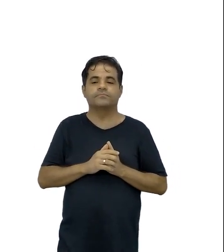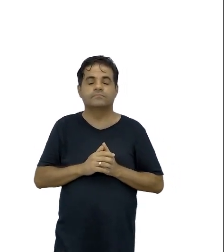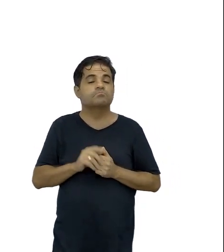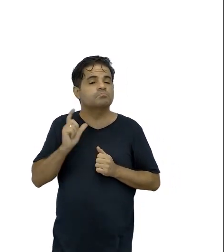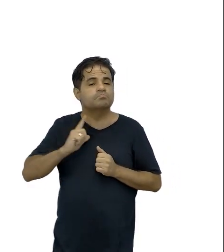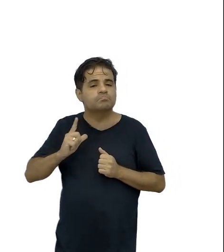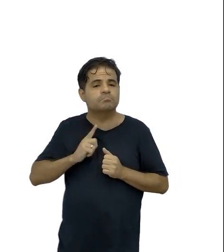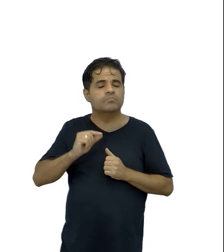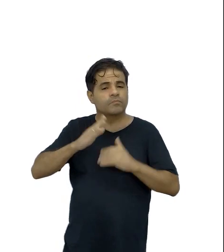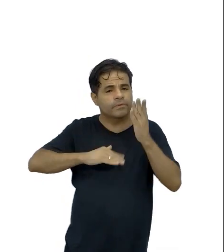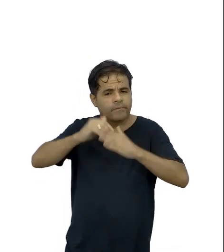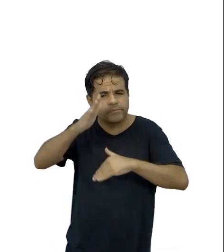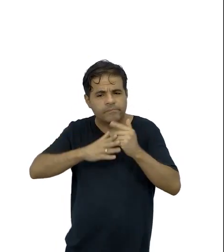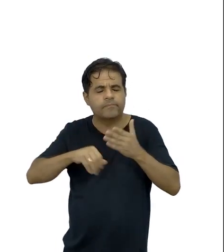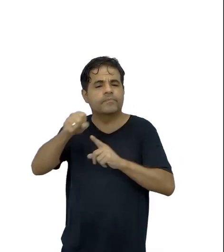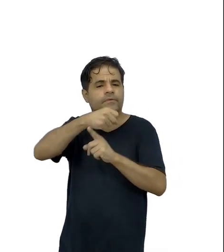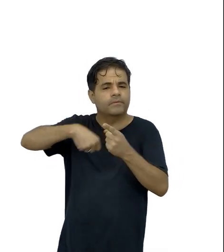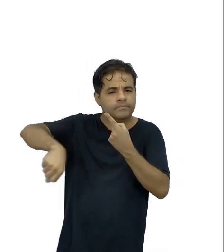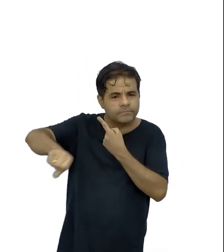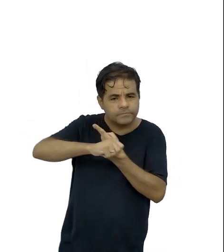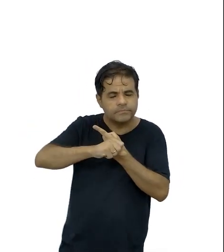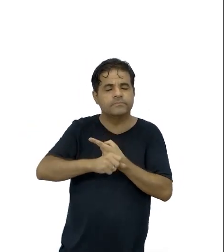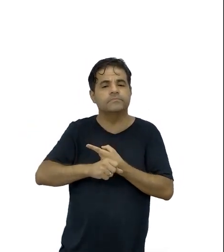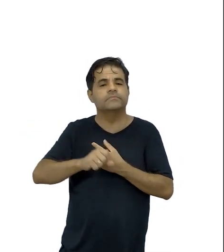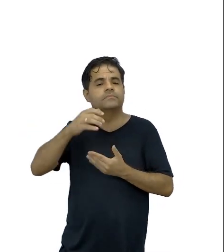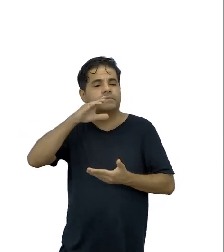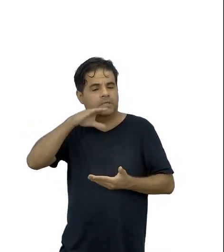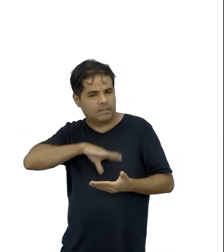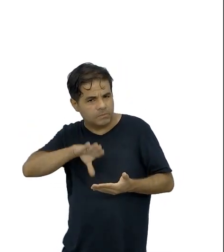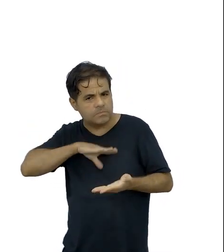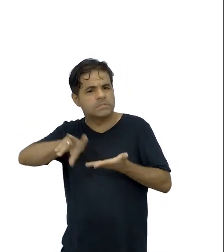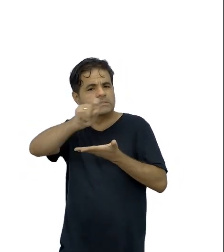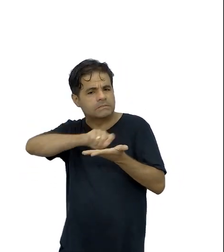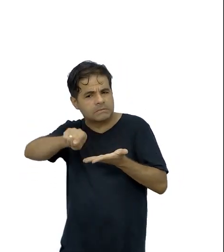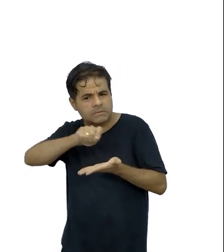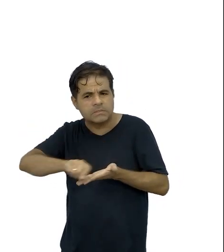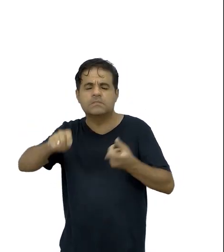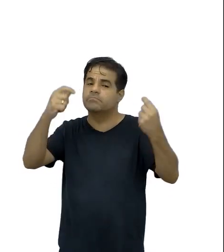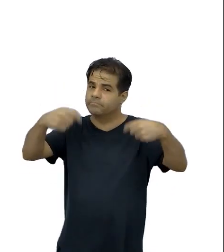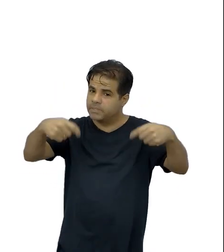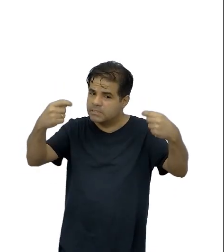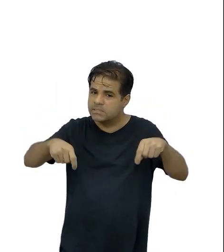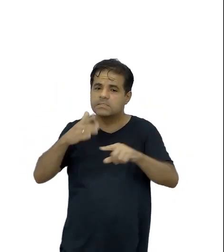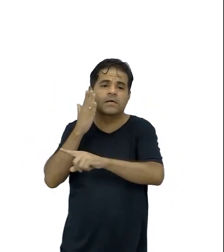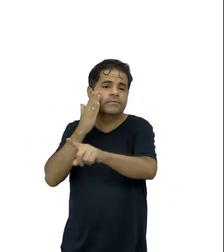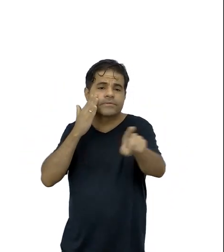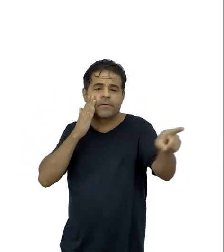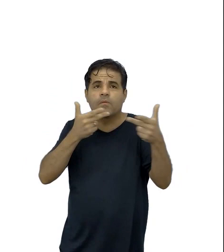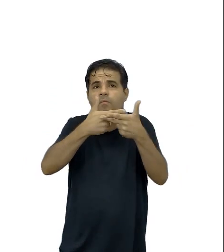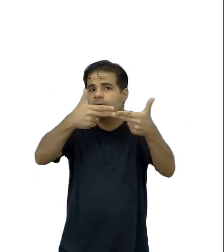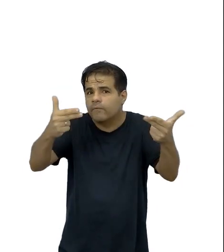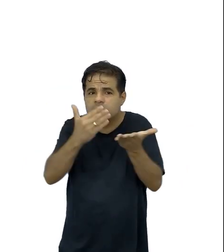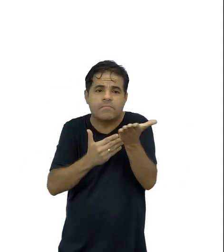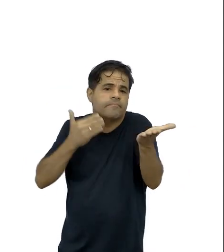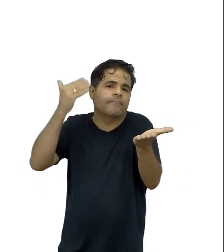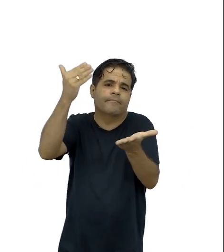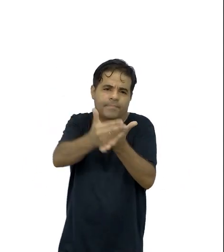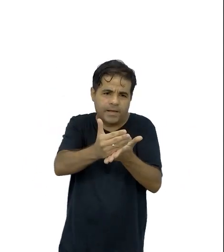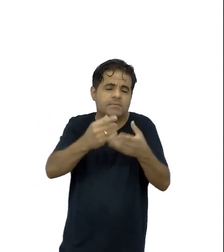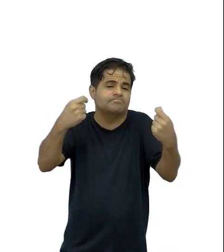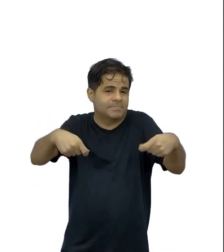que envolve, né, aquelas práticas sociais que envolvem a língua escrita. Então, é preciso saber algo a